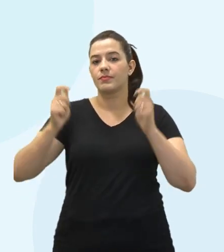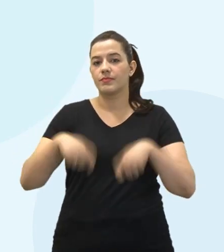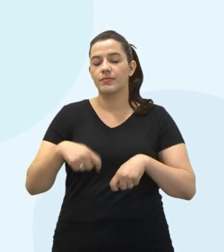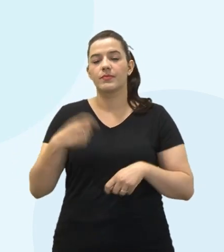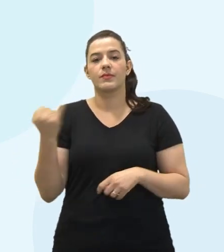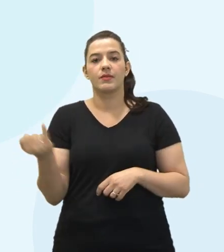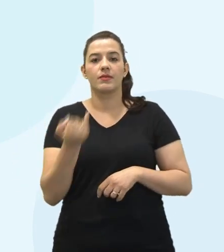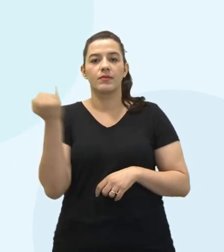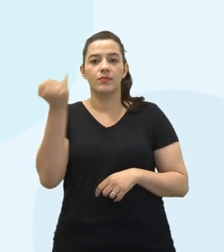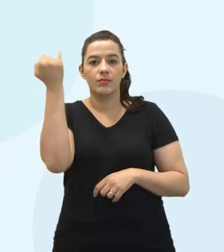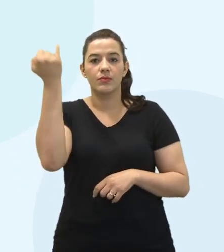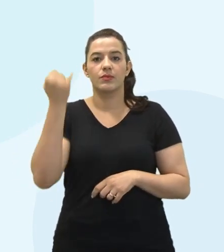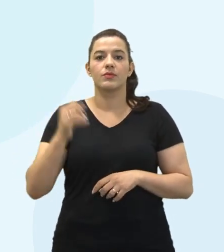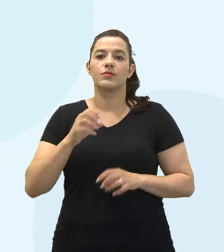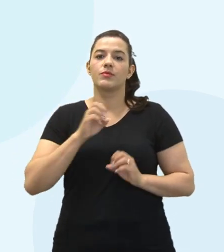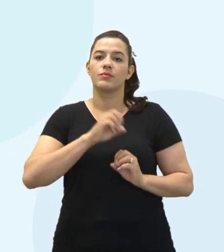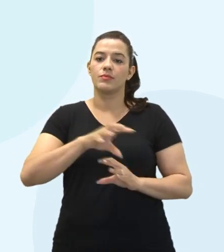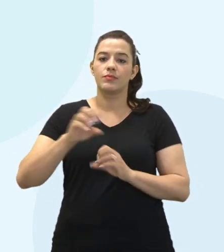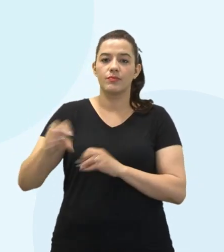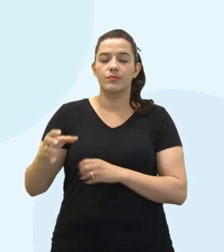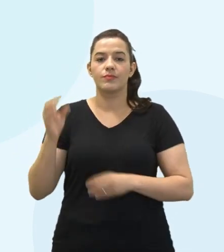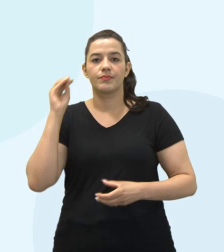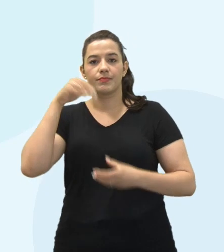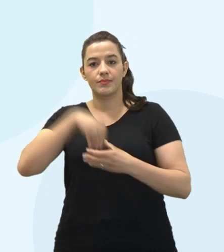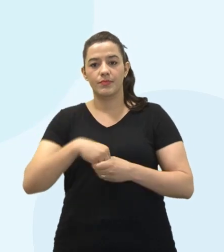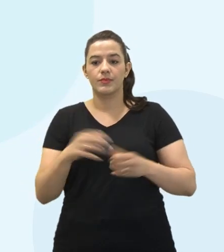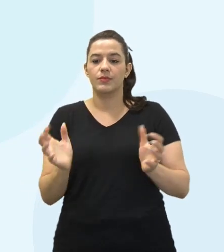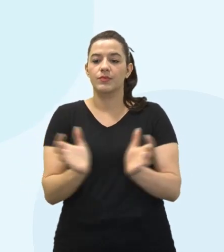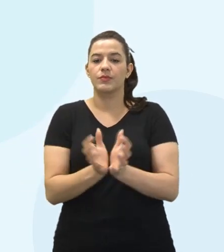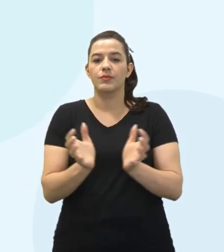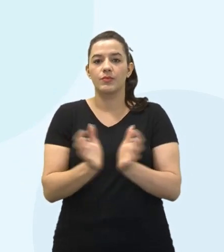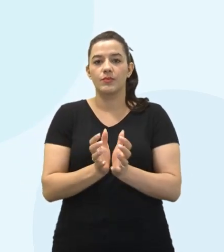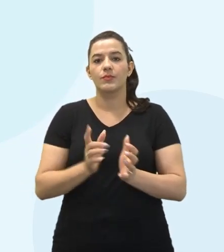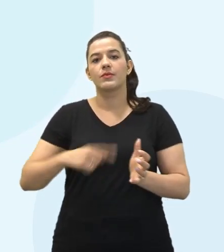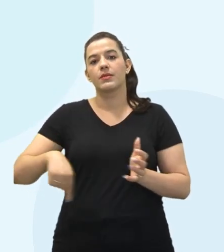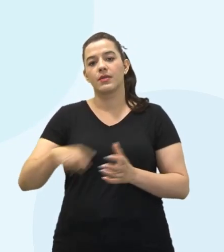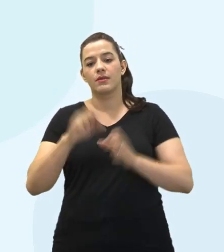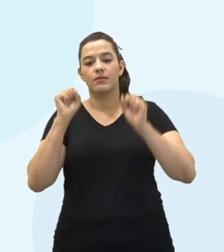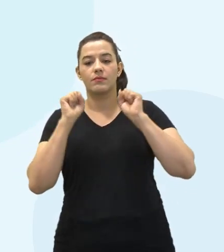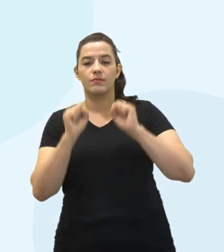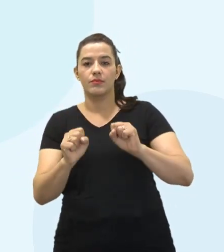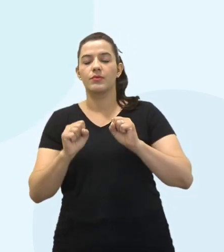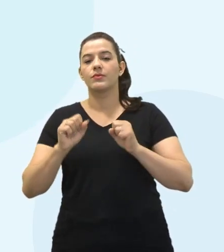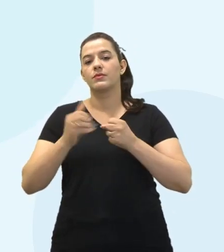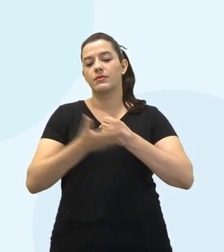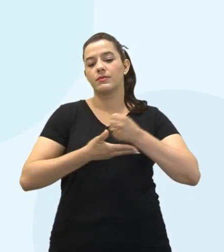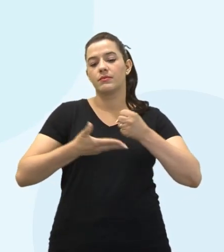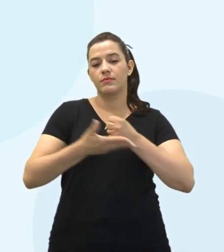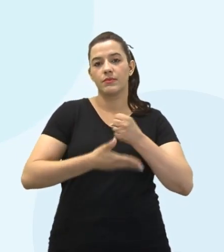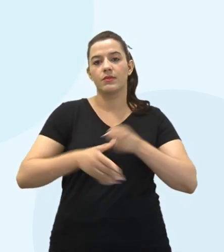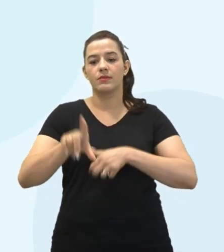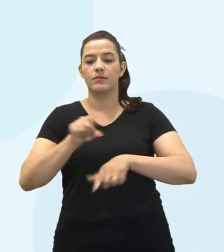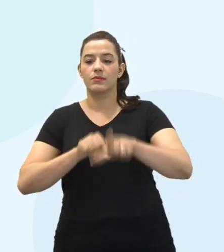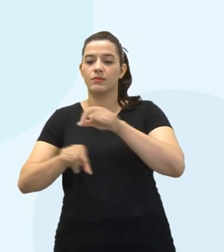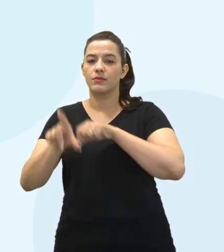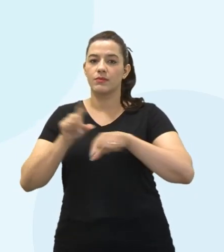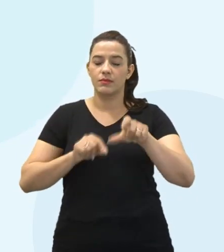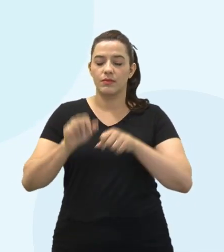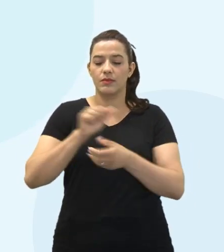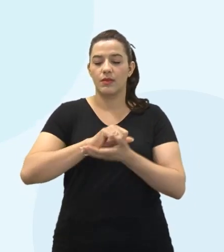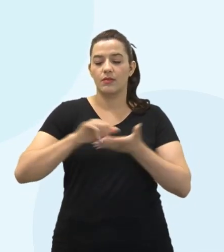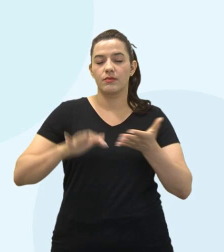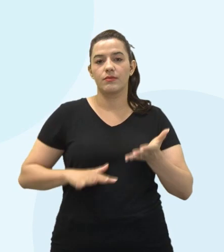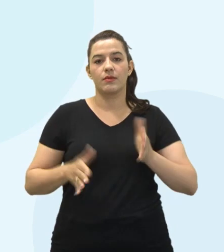competências fundamentais né Elas fazem parte do agrupamento e podem ser base para a seleção de das